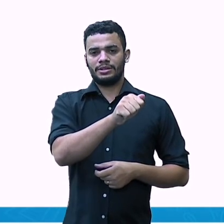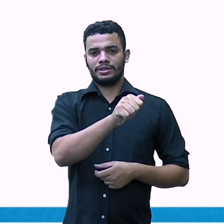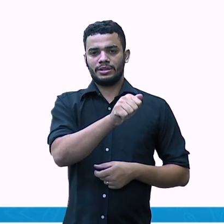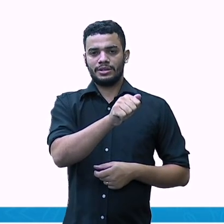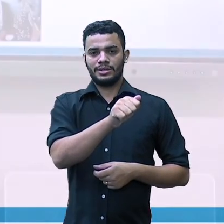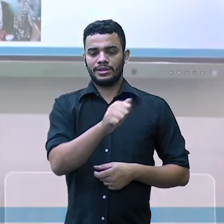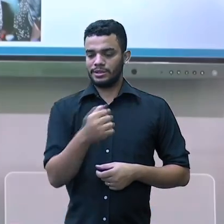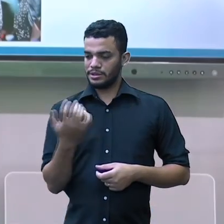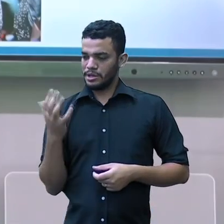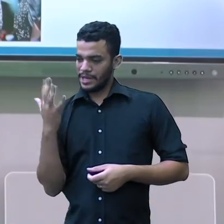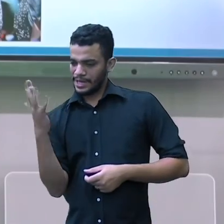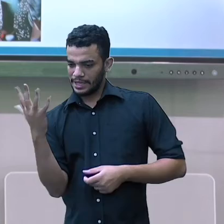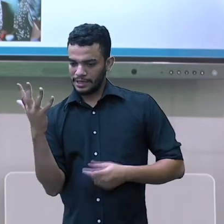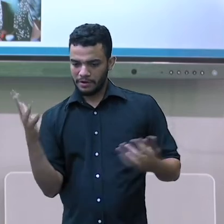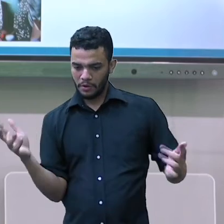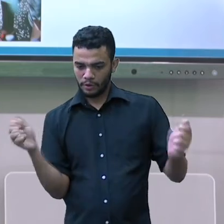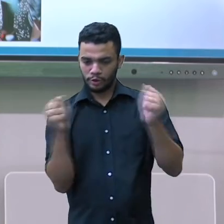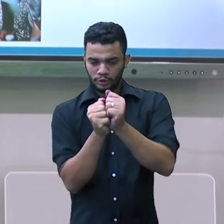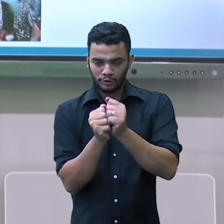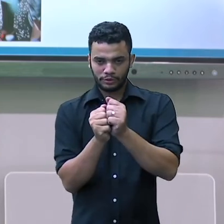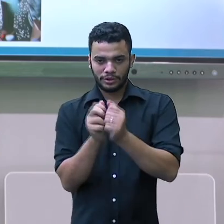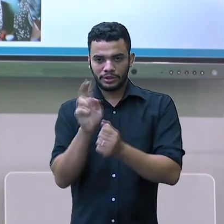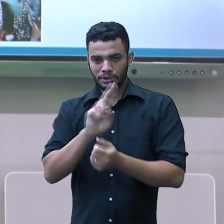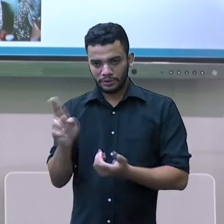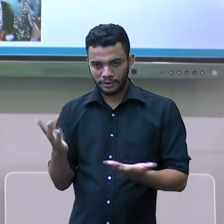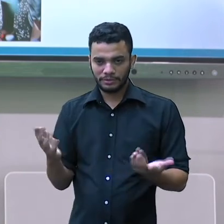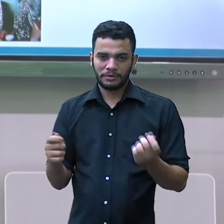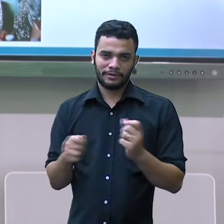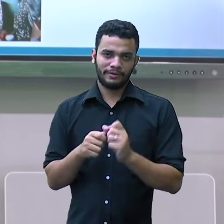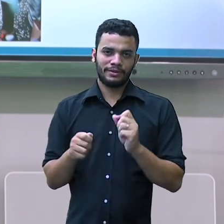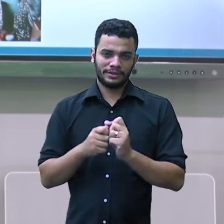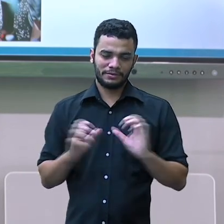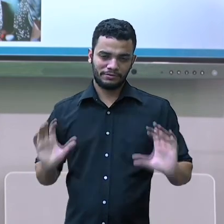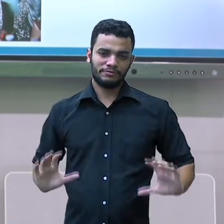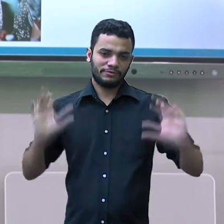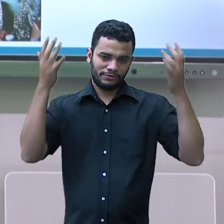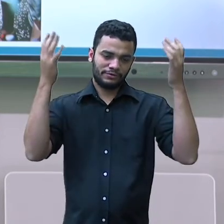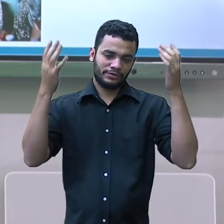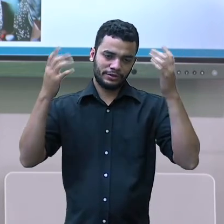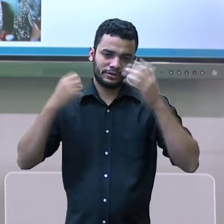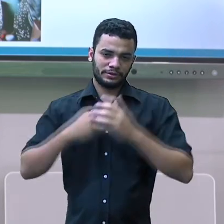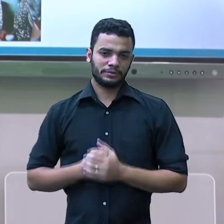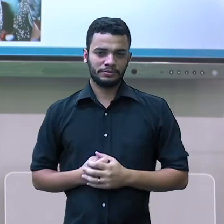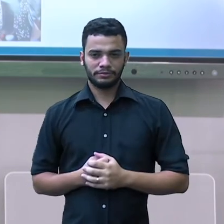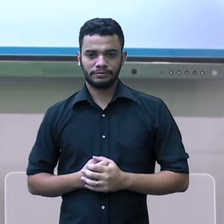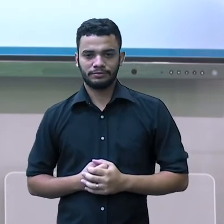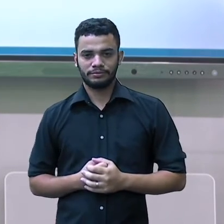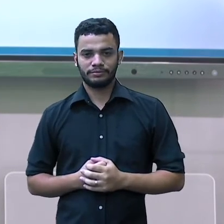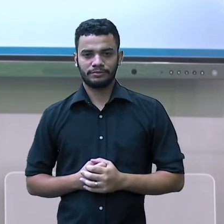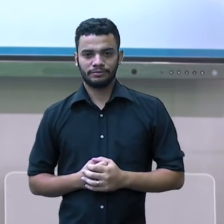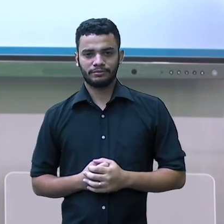Governador Valadares e reconhecido pelas suas grandes festas.